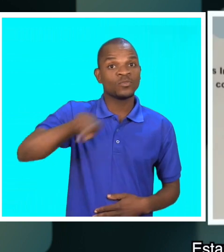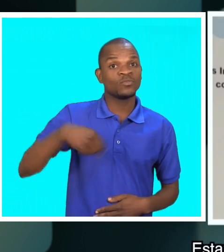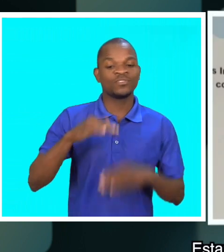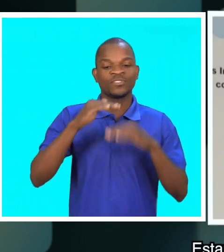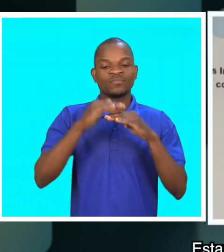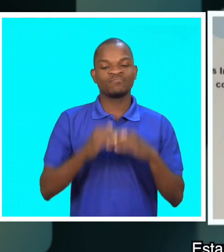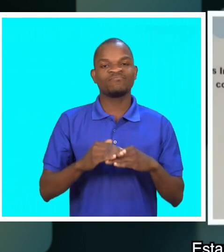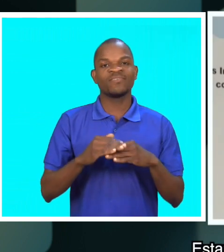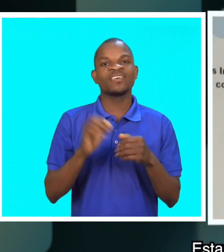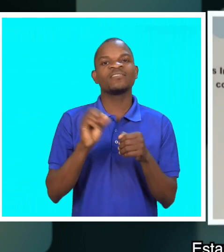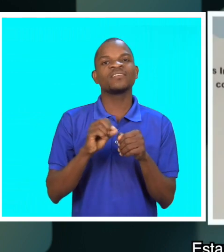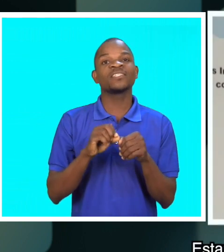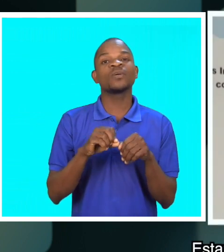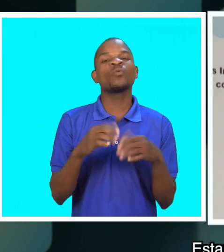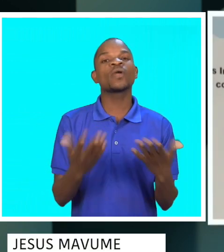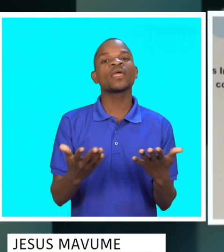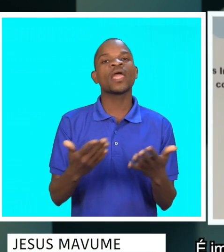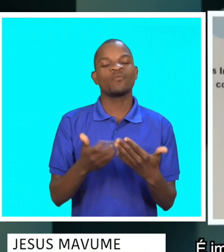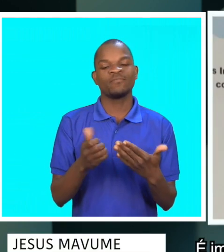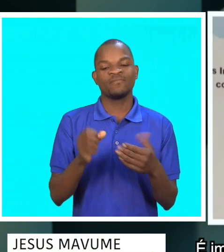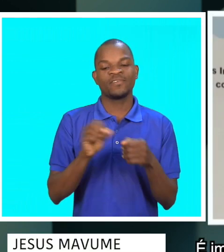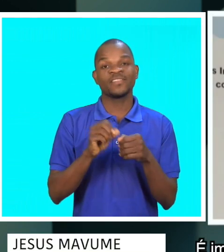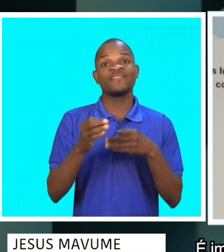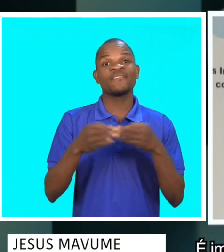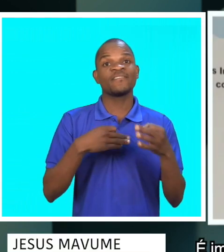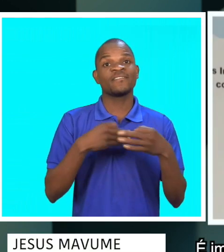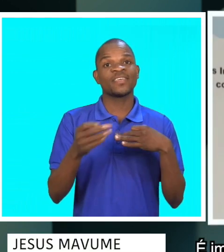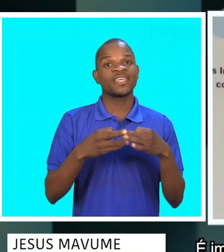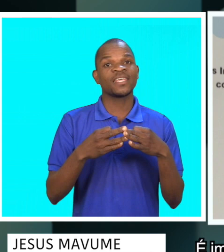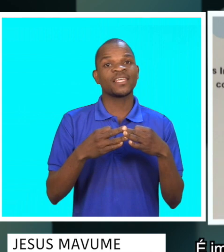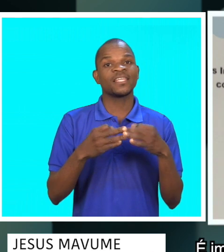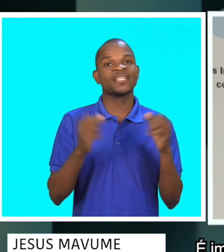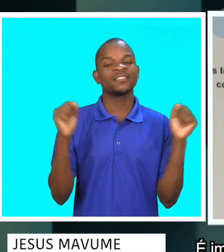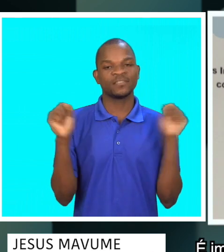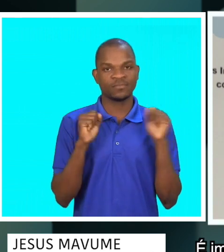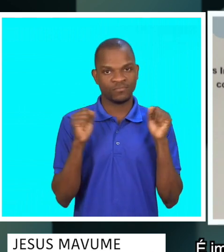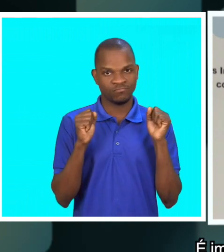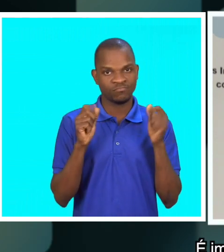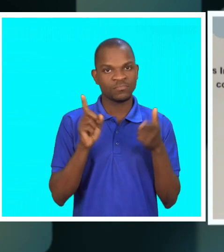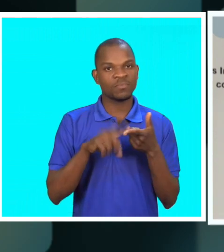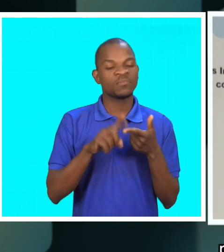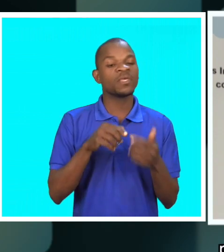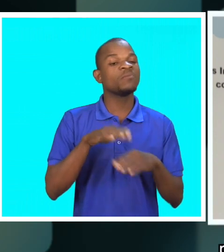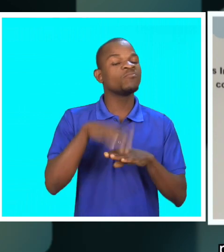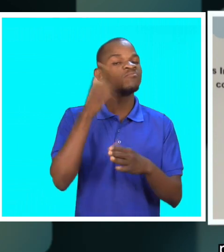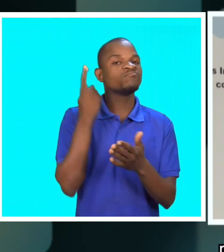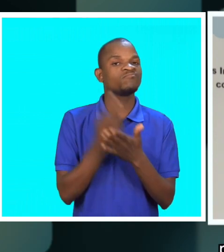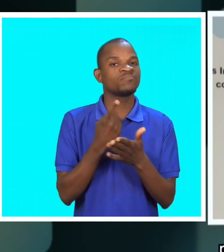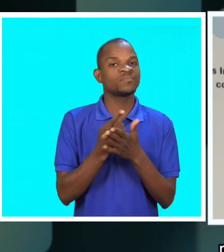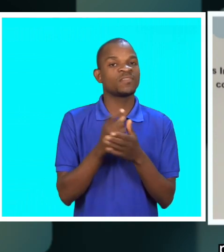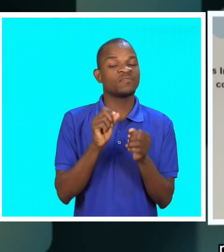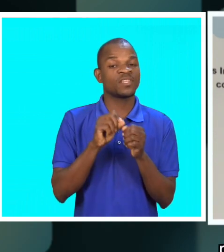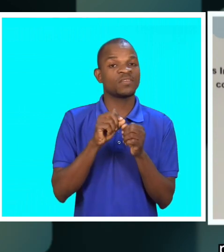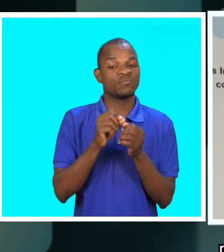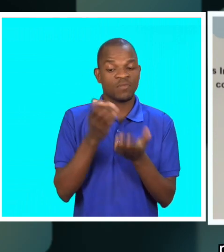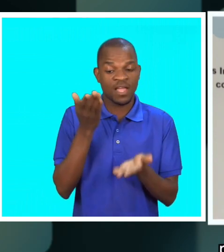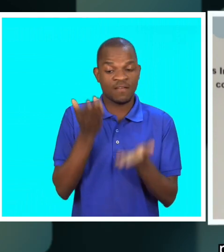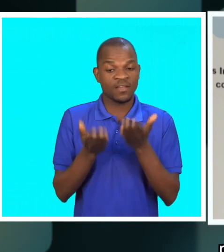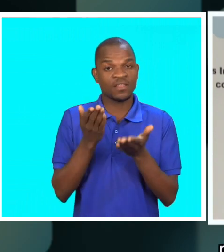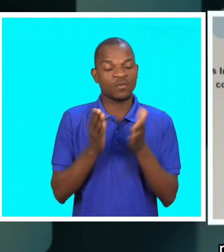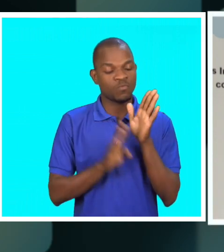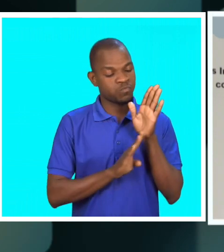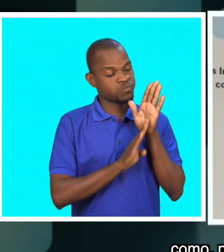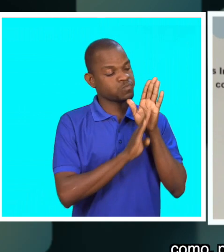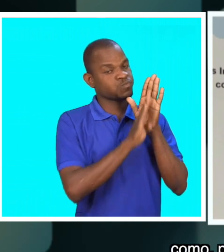estamos aqui a fazer uma feira de saúde. É importante avaliar a atenção arterial para prevenir certas